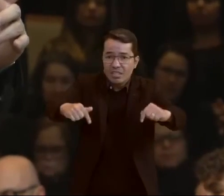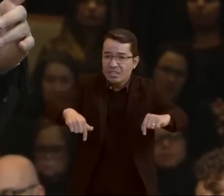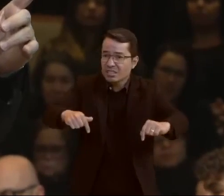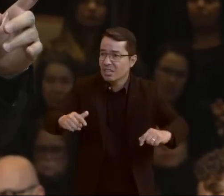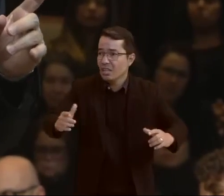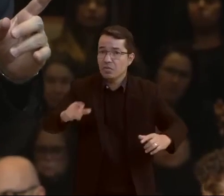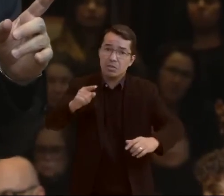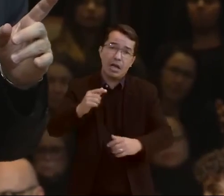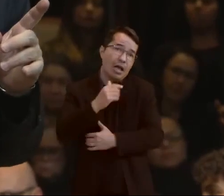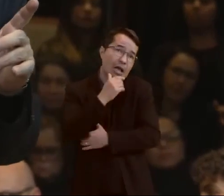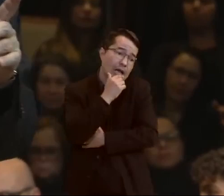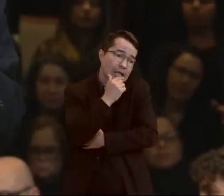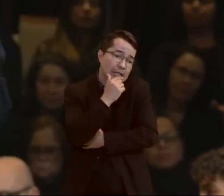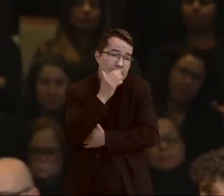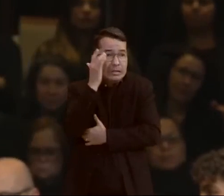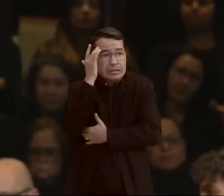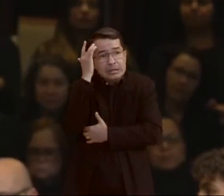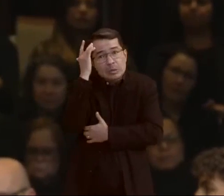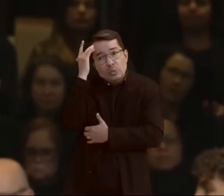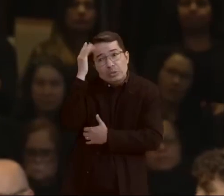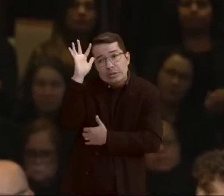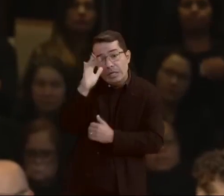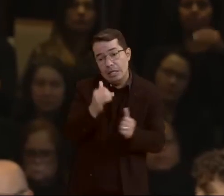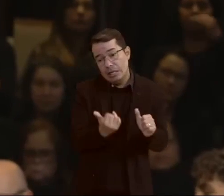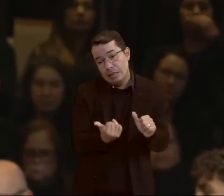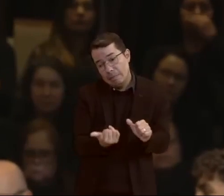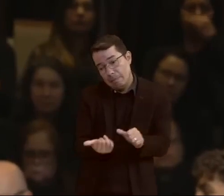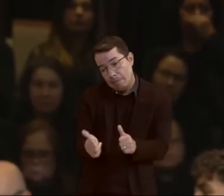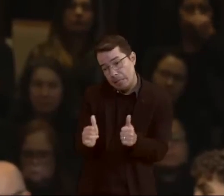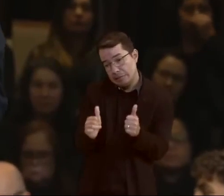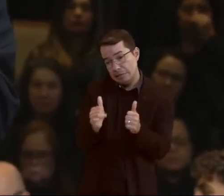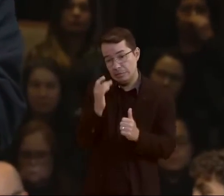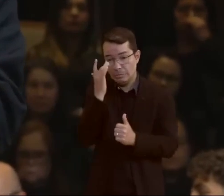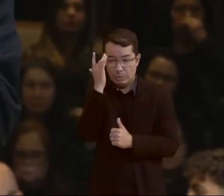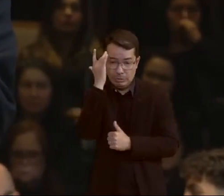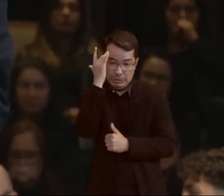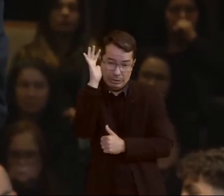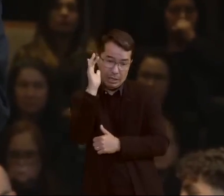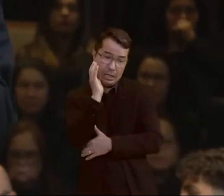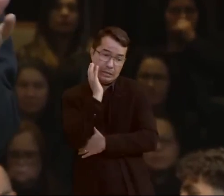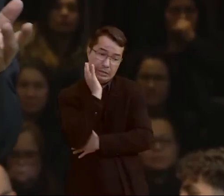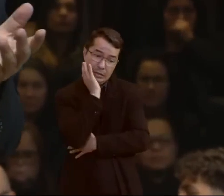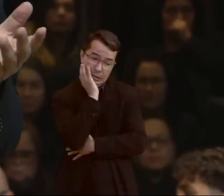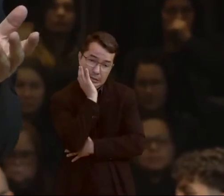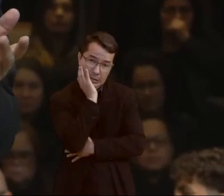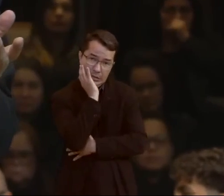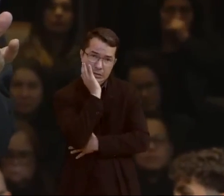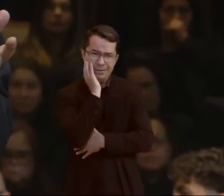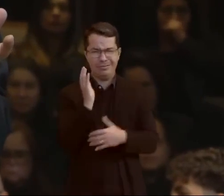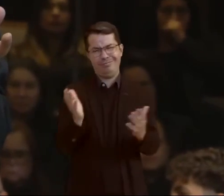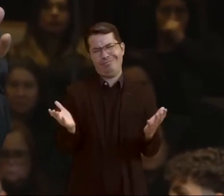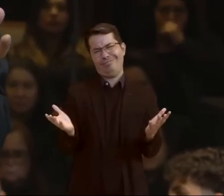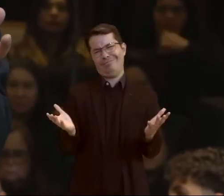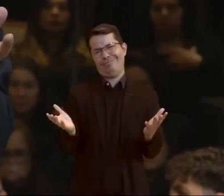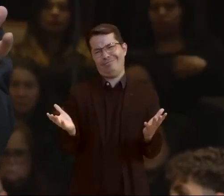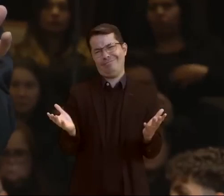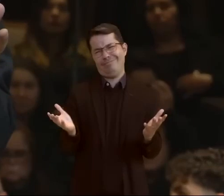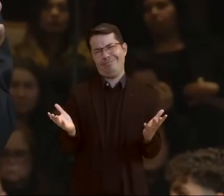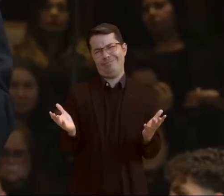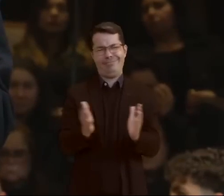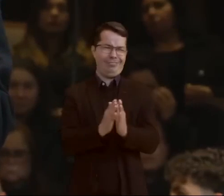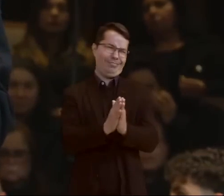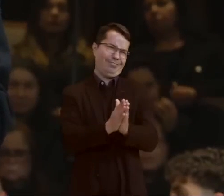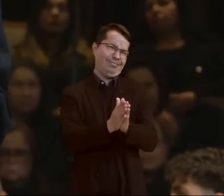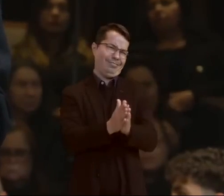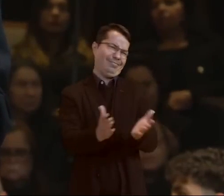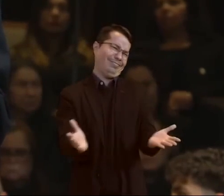decidindo se vão se tornar membros, se vão se batizar, se vão pedir sua filiação. Chega, meu querido.